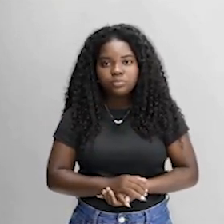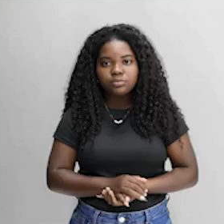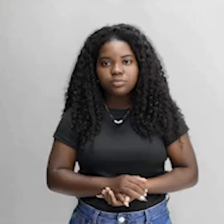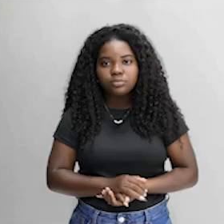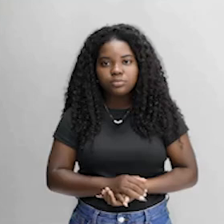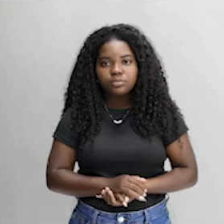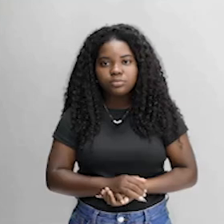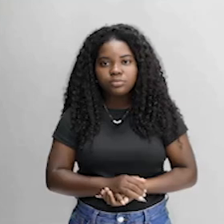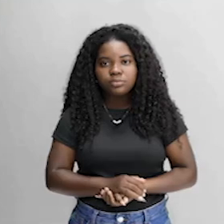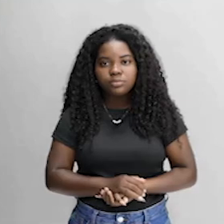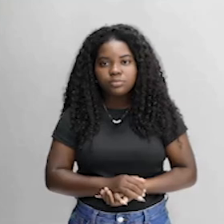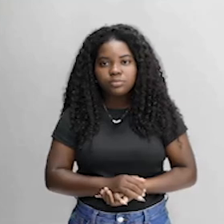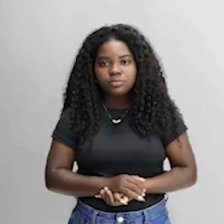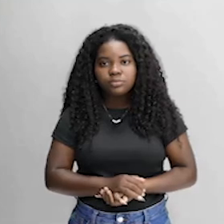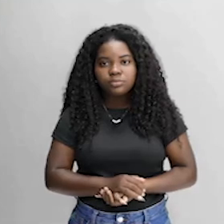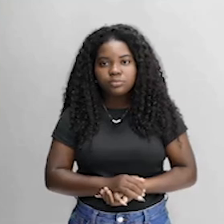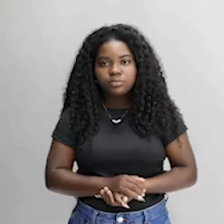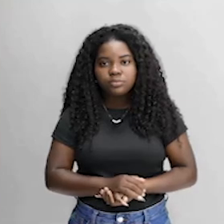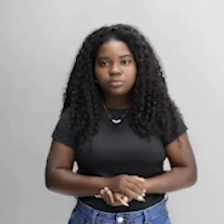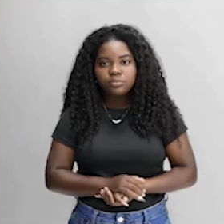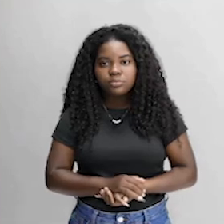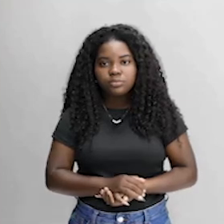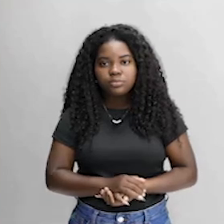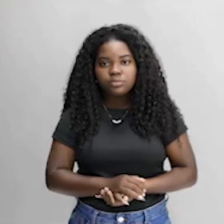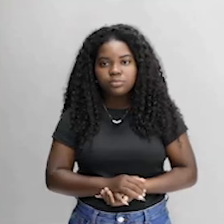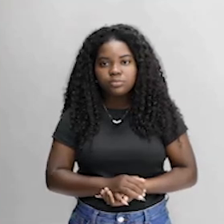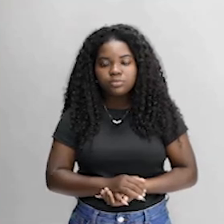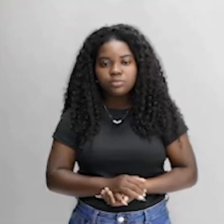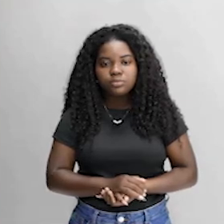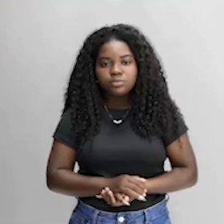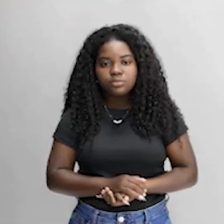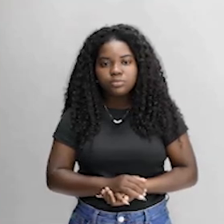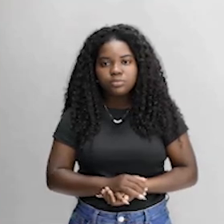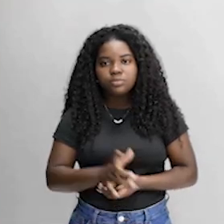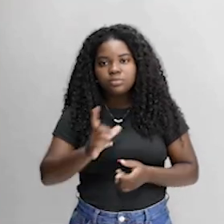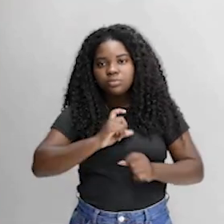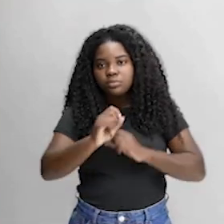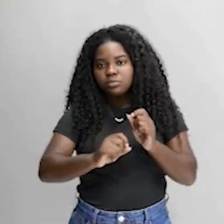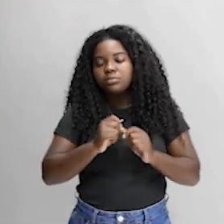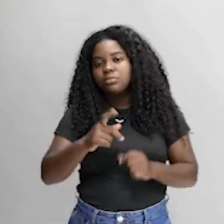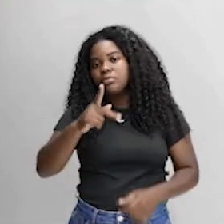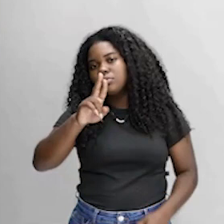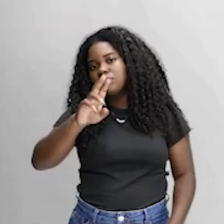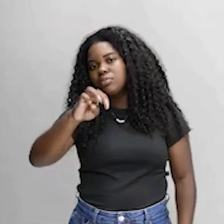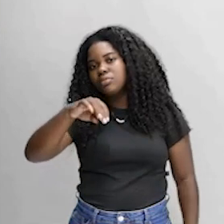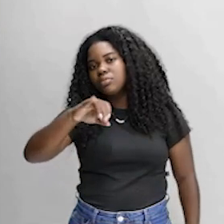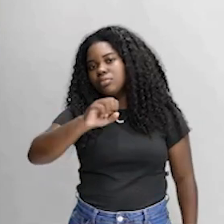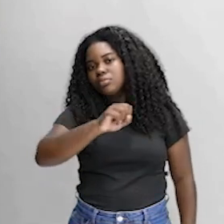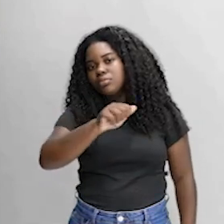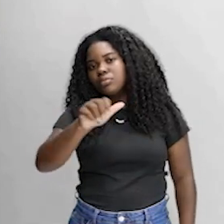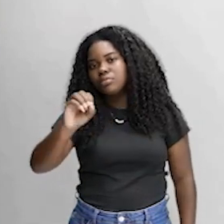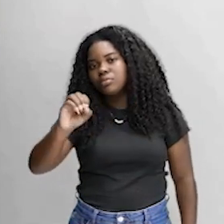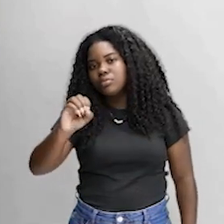premissas, vamos preferir o termo premissas, negativas,